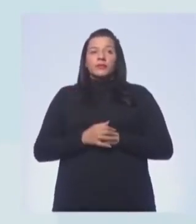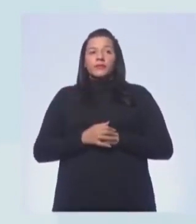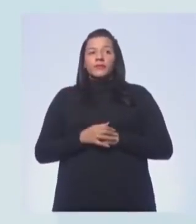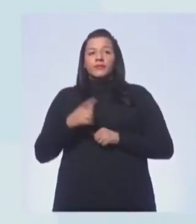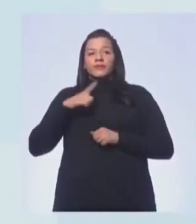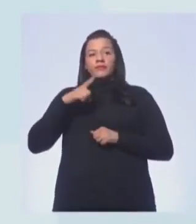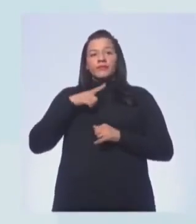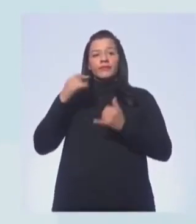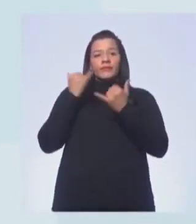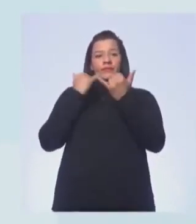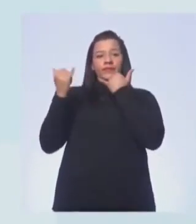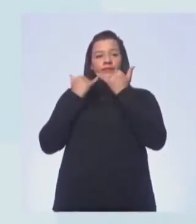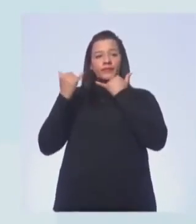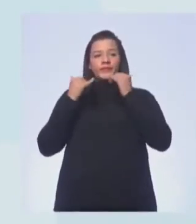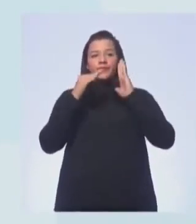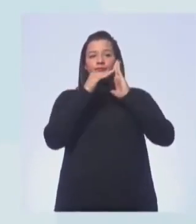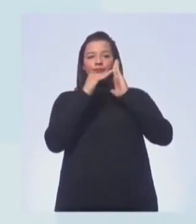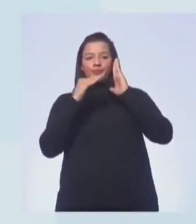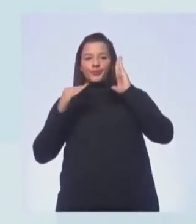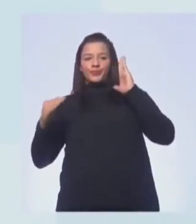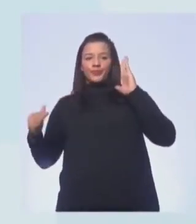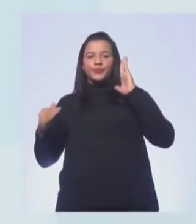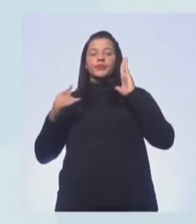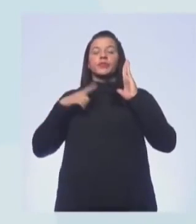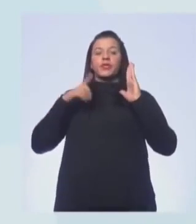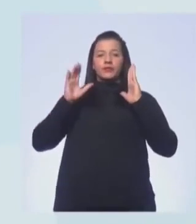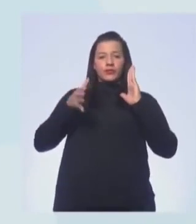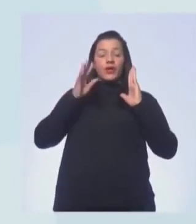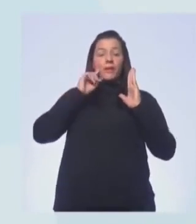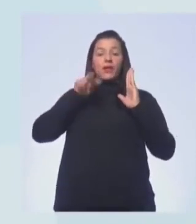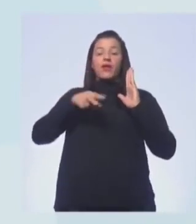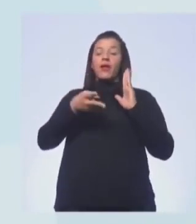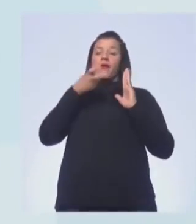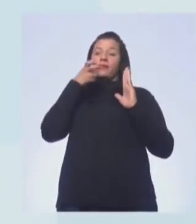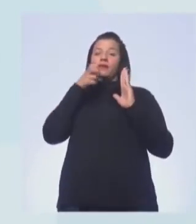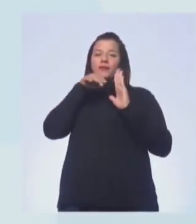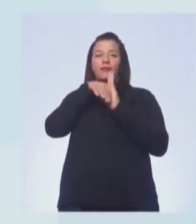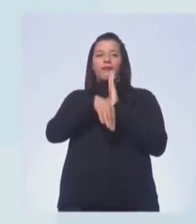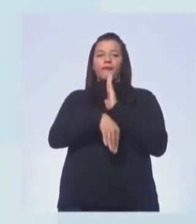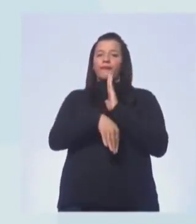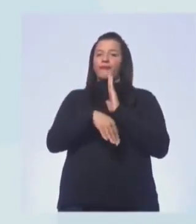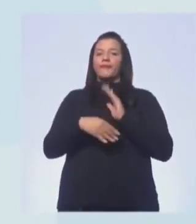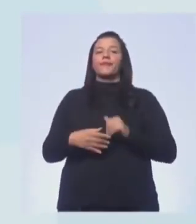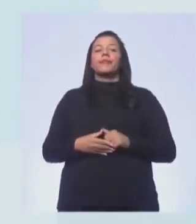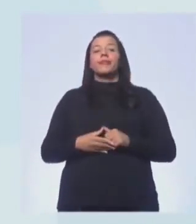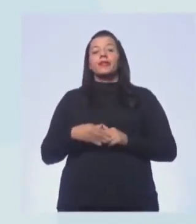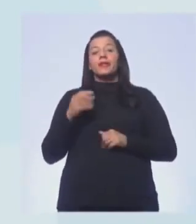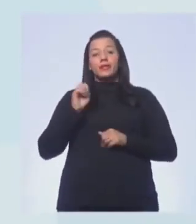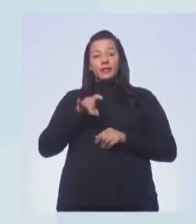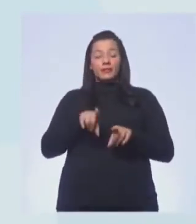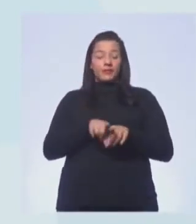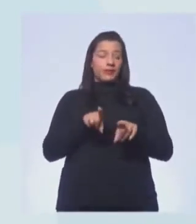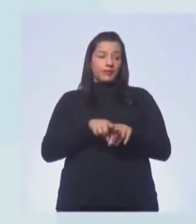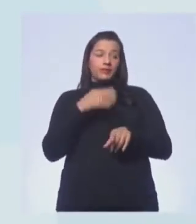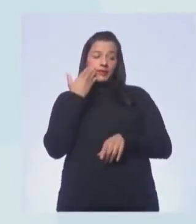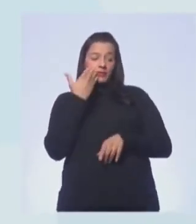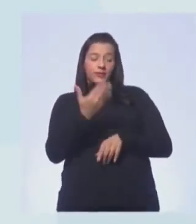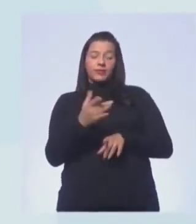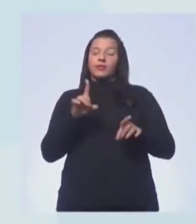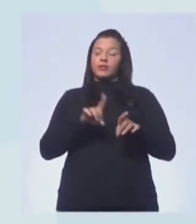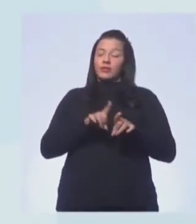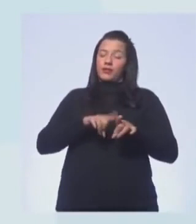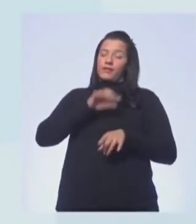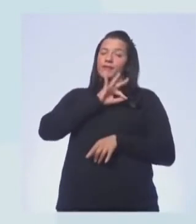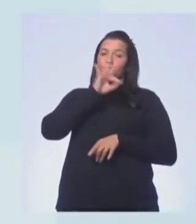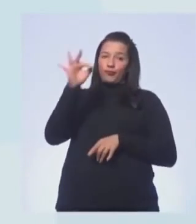como a informação da linha, né, já traz a informação da queda, a pessoa já vê bem claro. E do jeito que está apresentado, ainda mostra uma tendência futura.